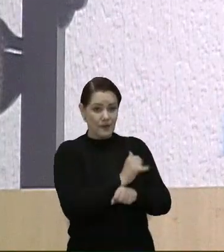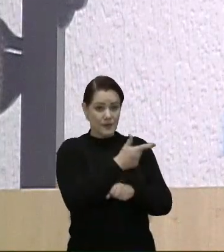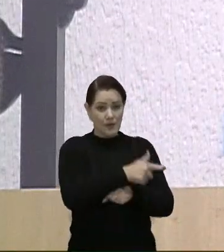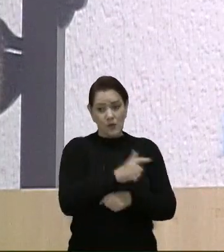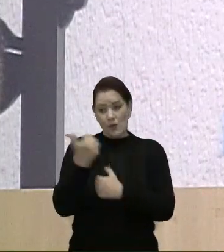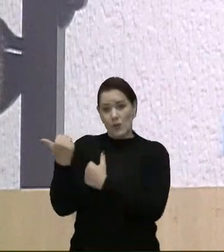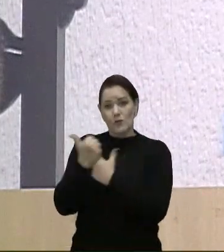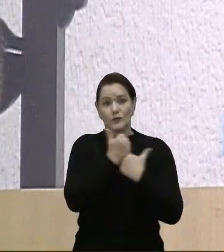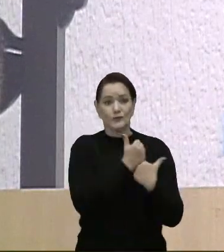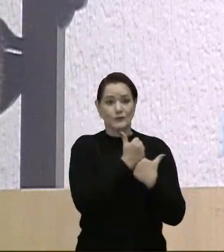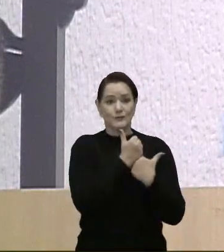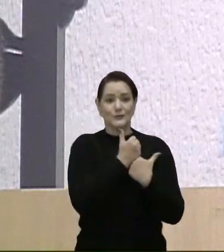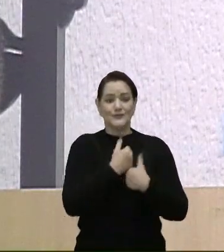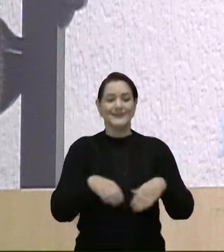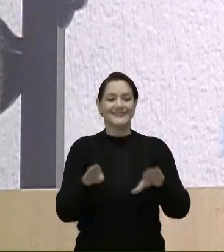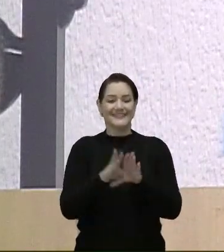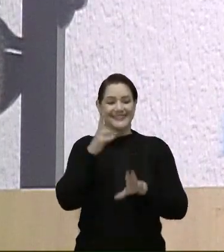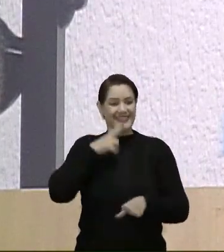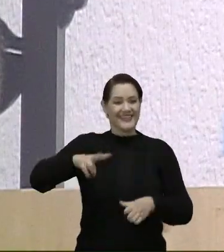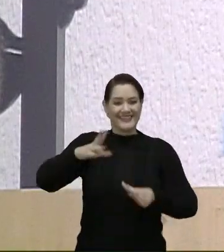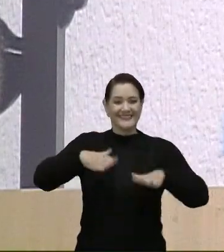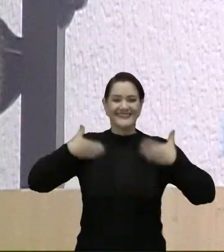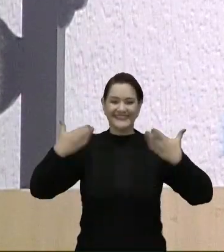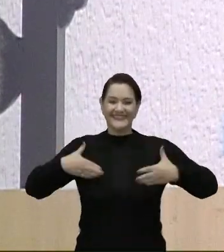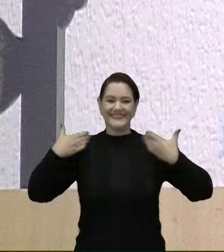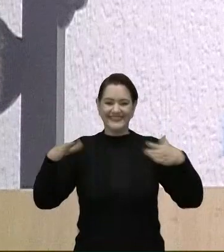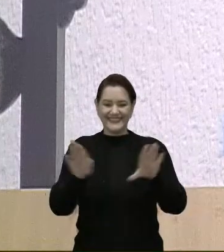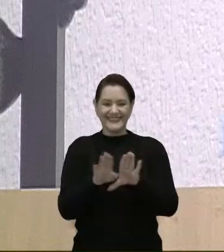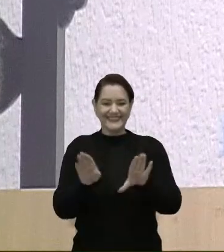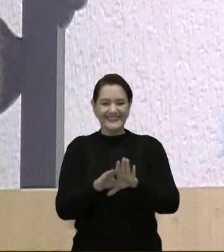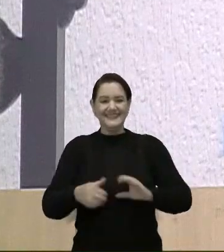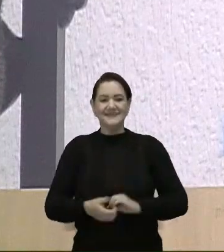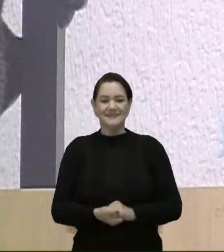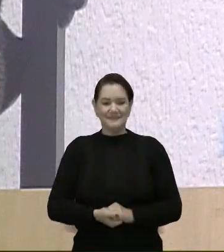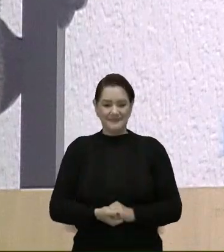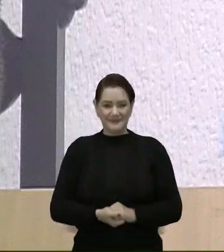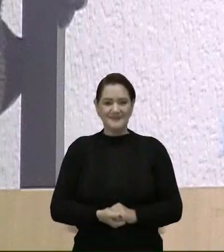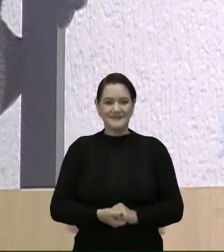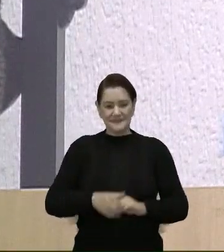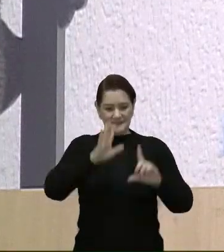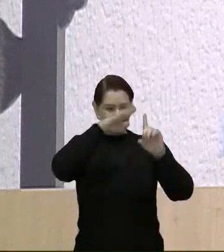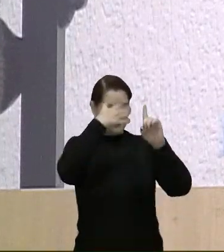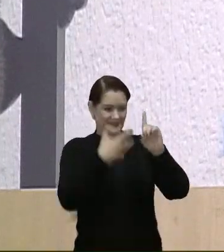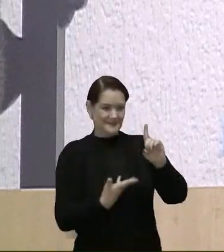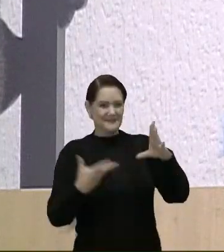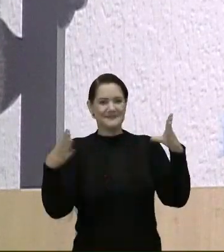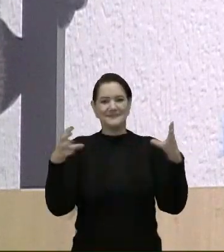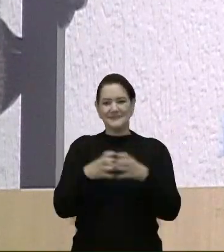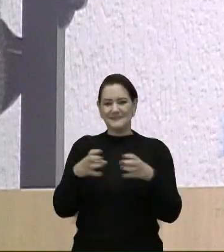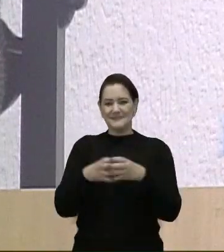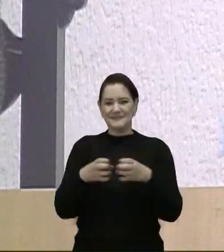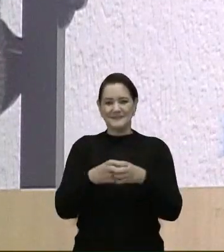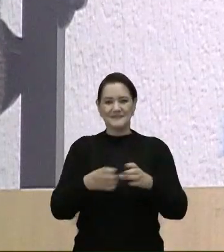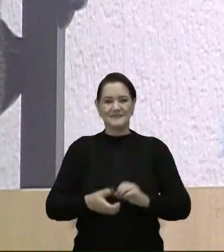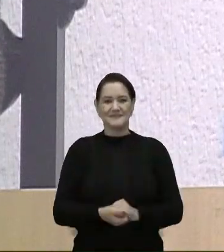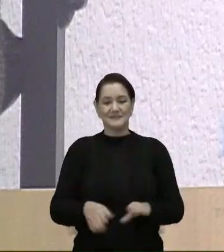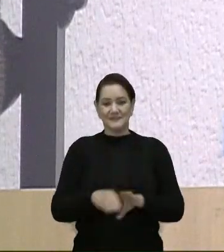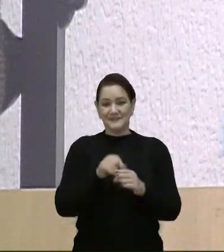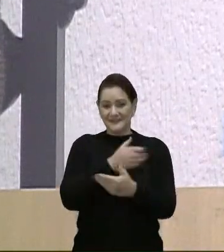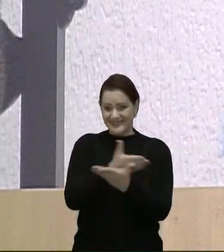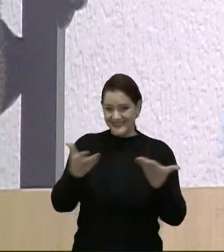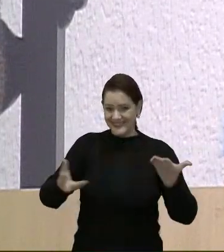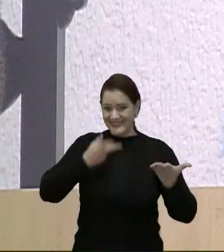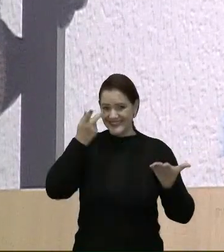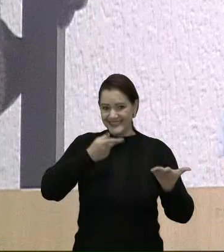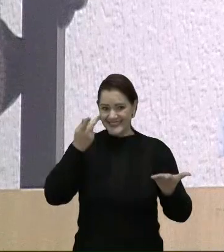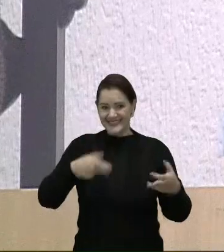e preenche, e deu para ver a alegria dela de homenagear a equipe, né? E vocês falaram